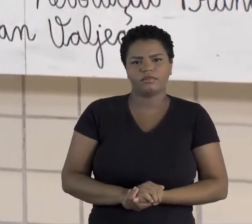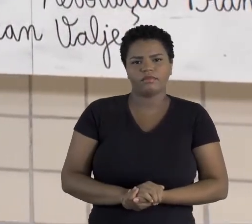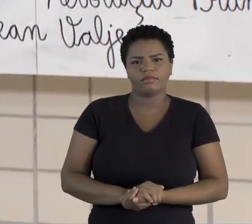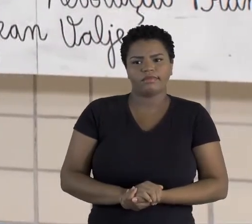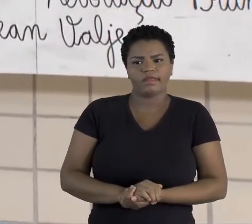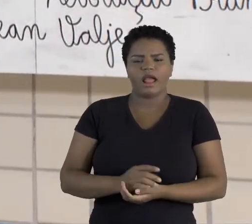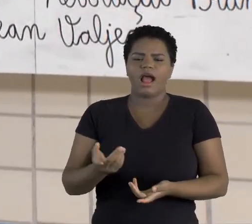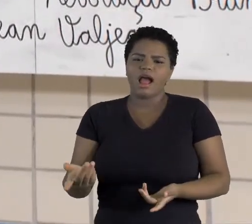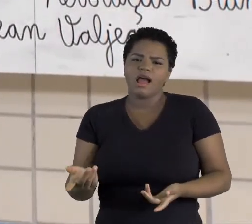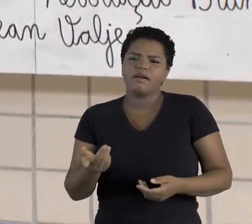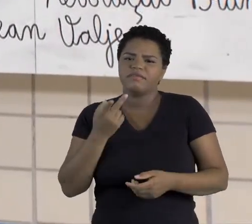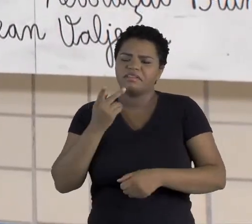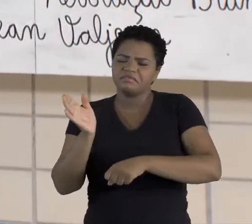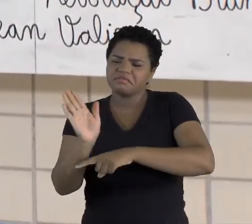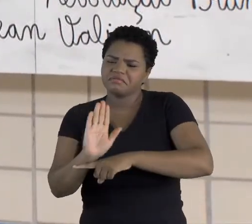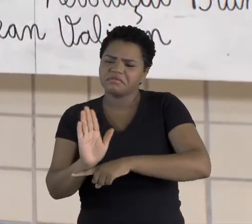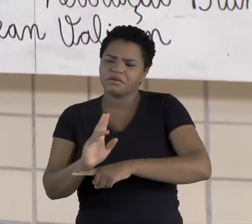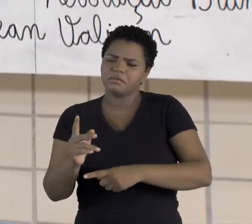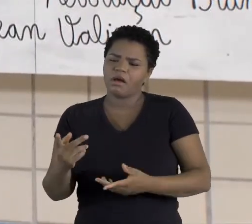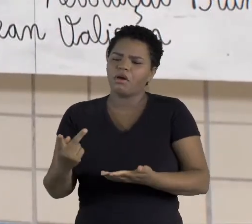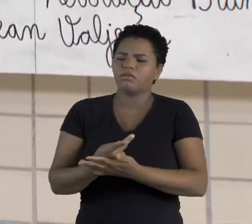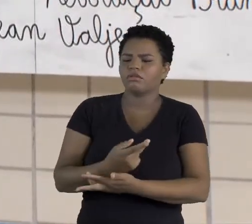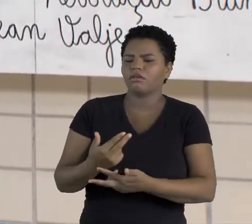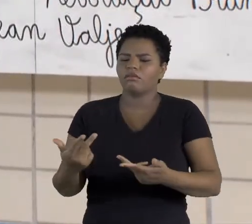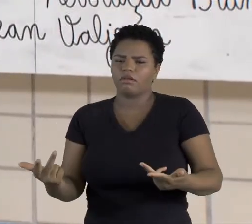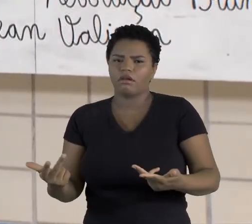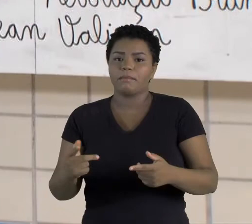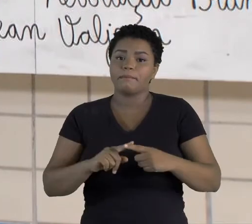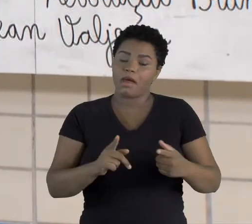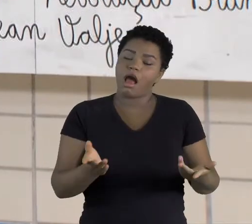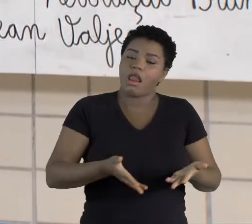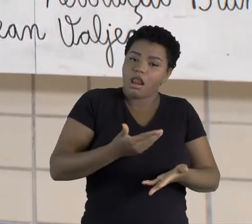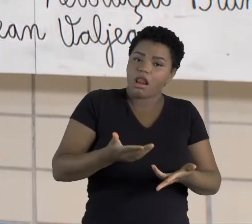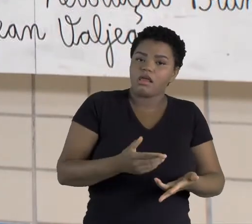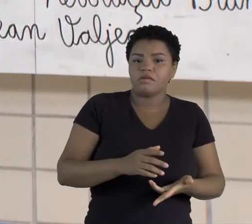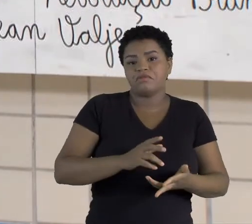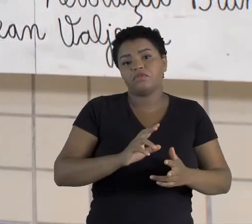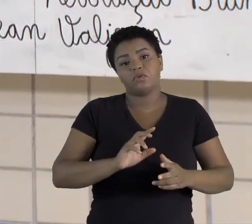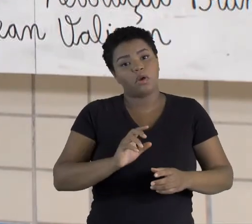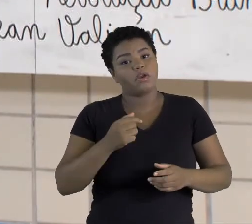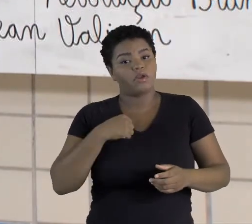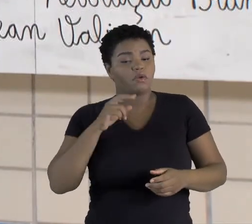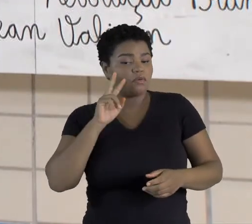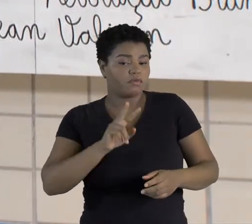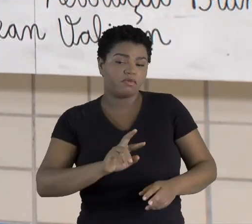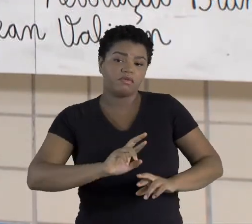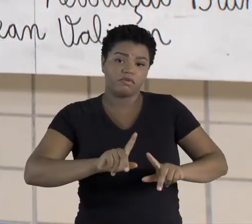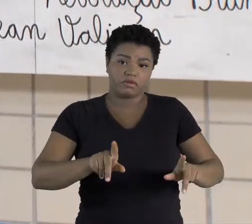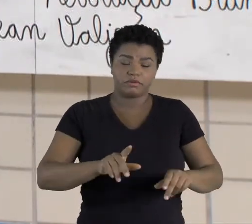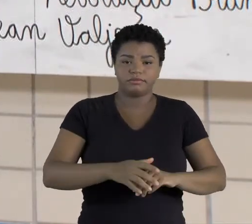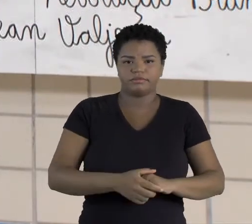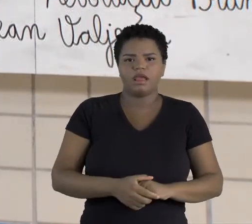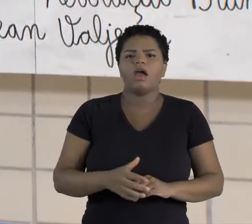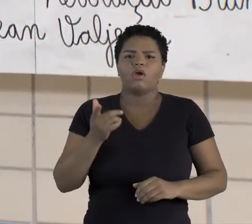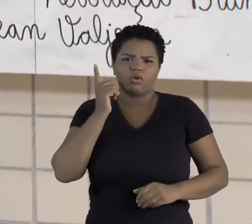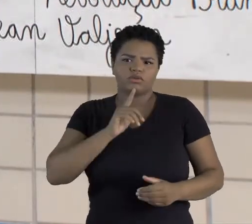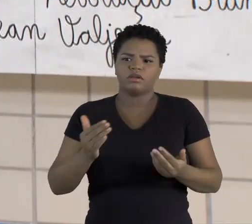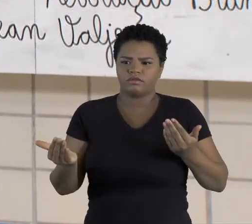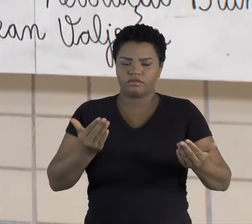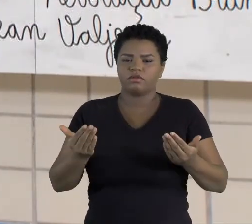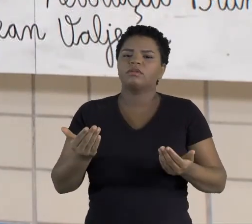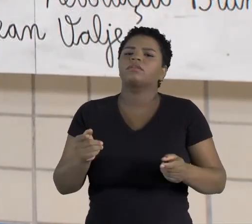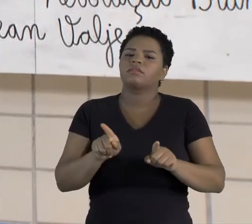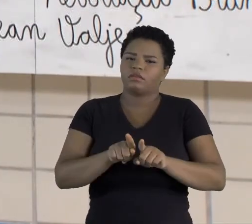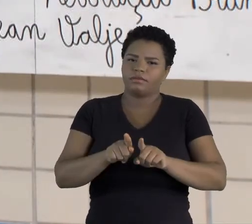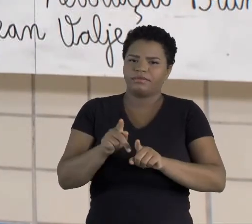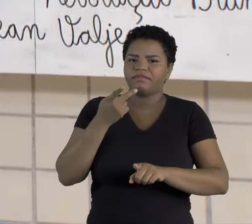acontece assim, assim, mas no livro eu vi isso e isso. Dá para você, além de comparar, falar das diferenças,